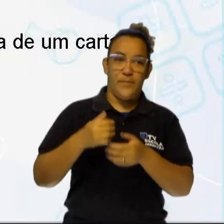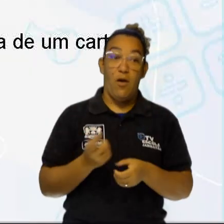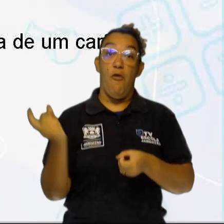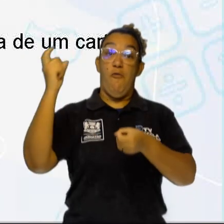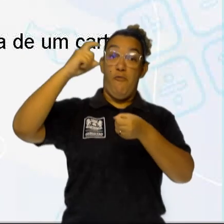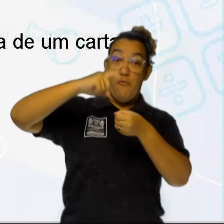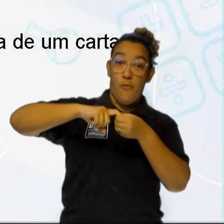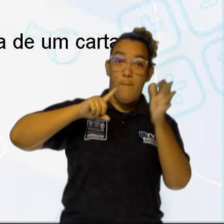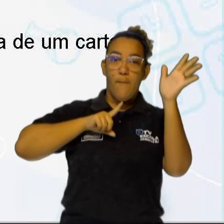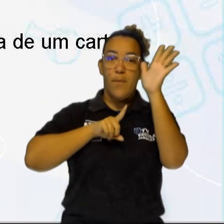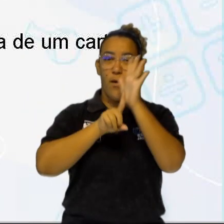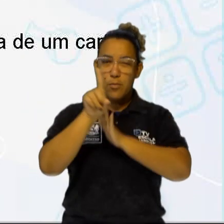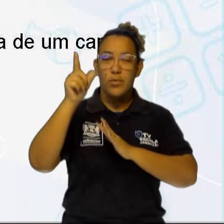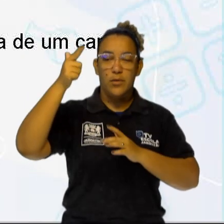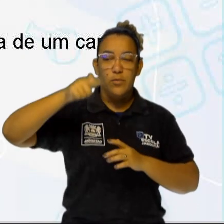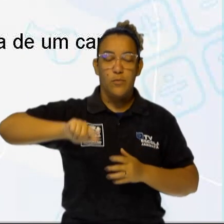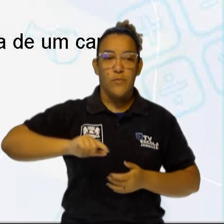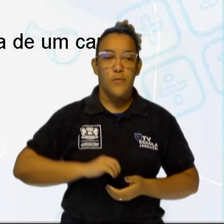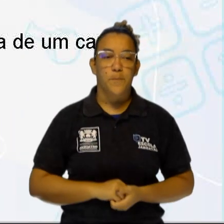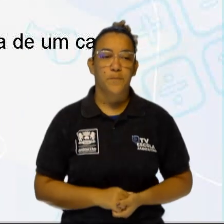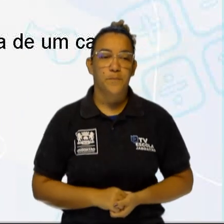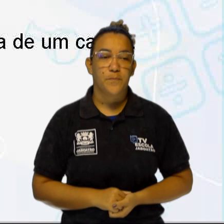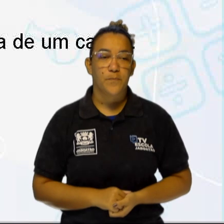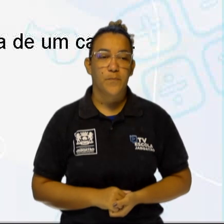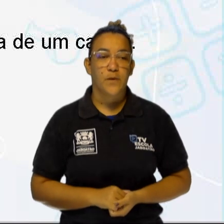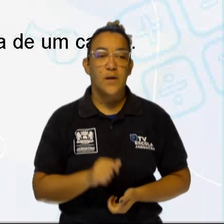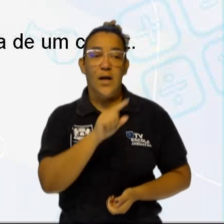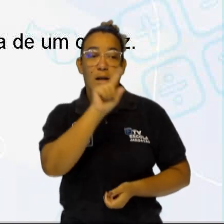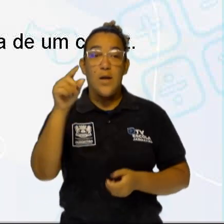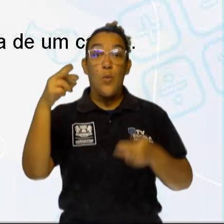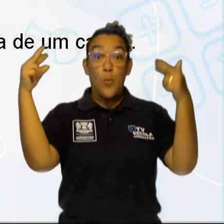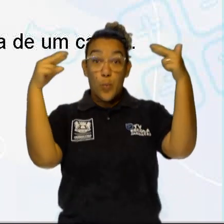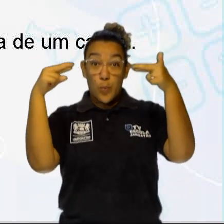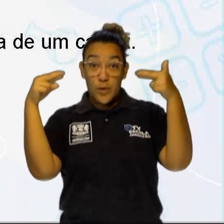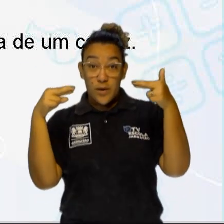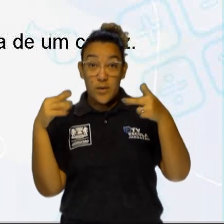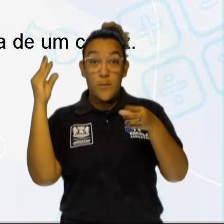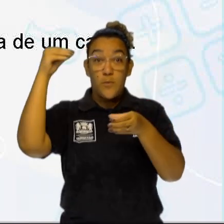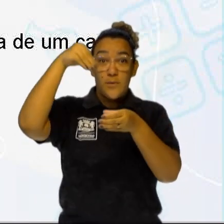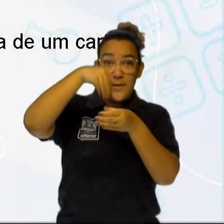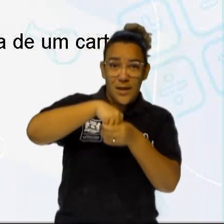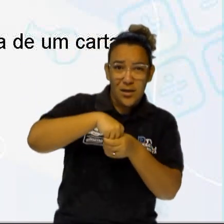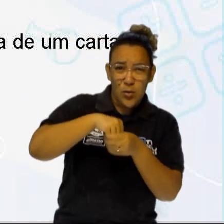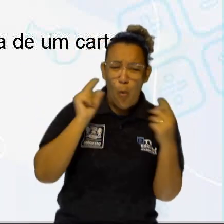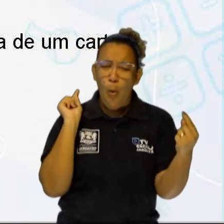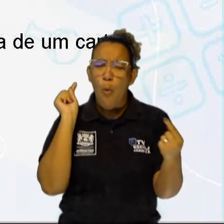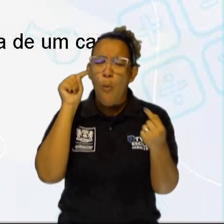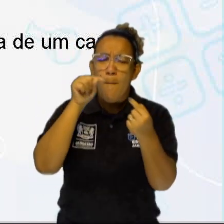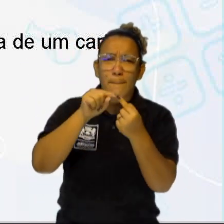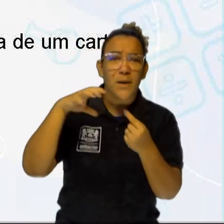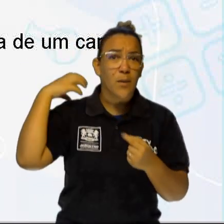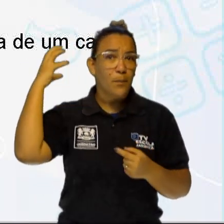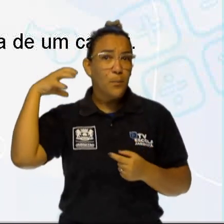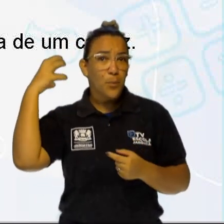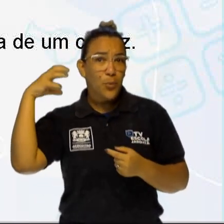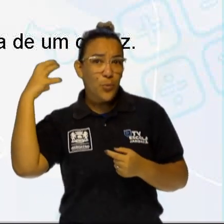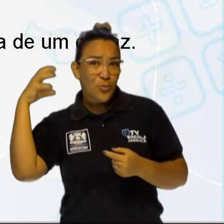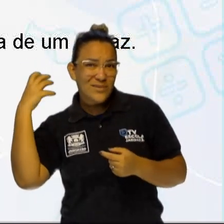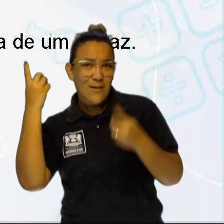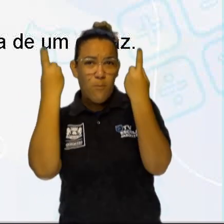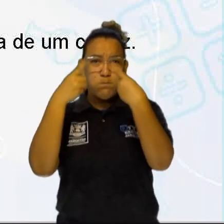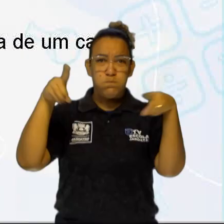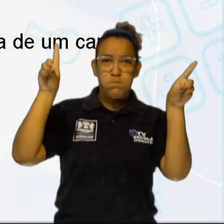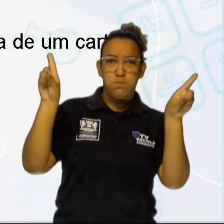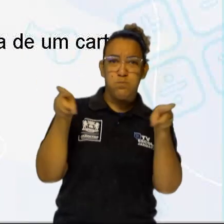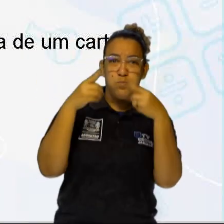questão, olha só. Em virtude do seu ritmo interno, trata-se de uma música, da qual foi retirada a melodia, já que